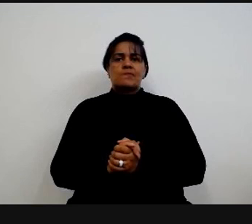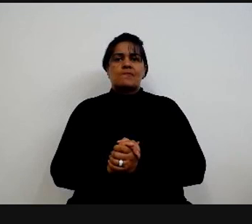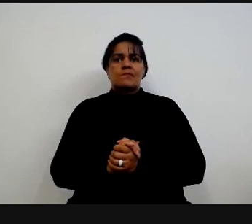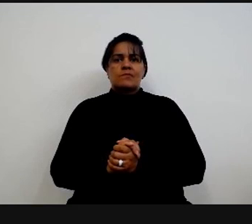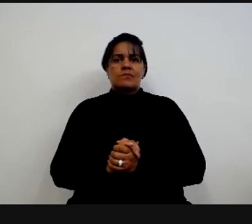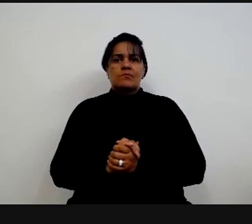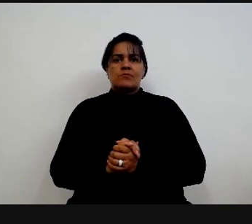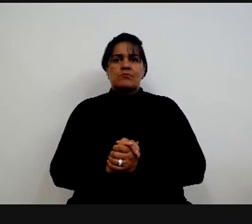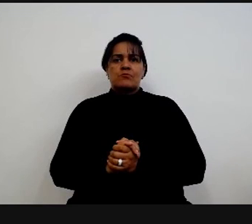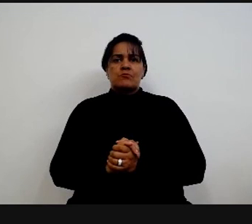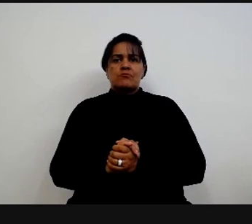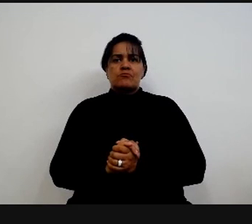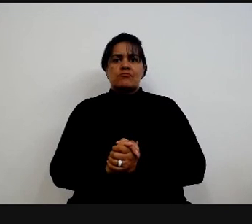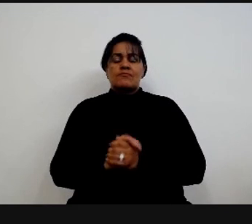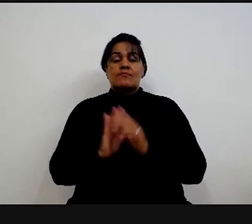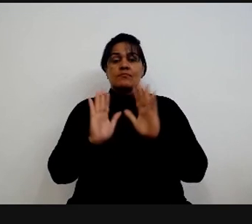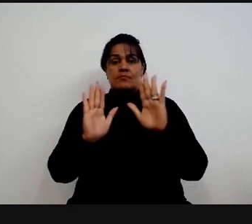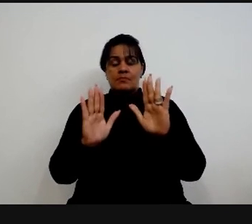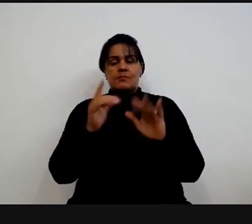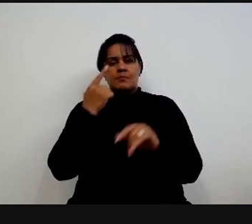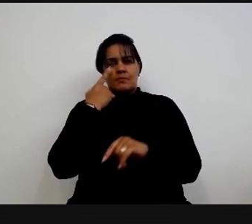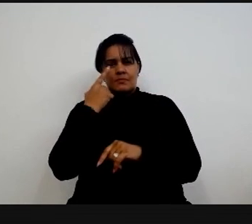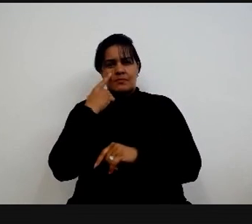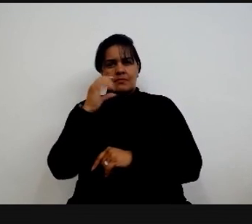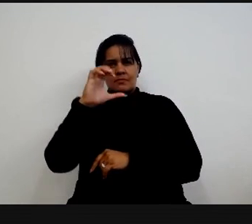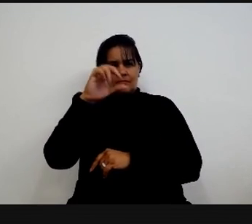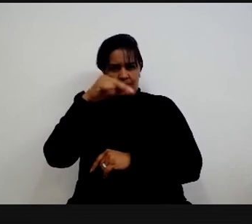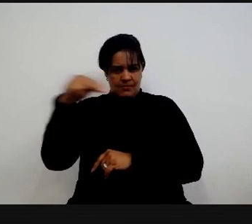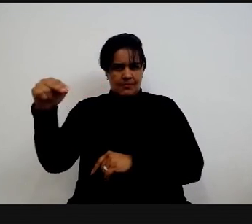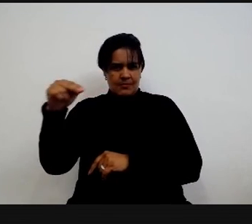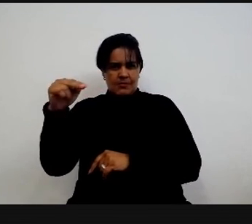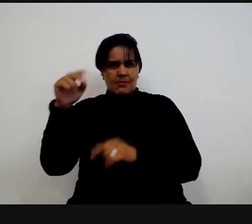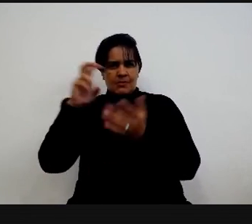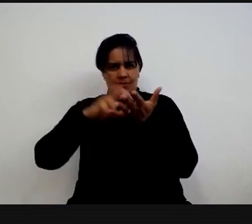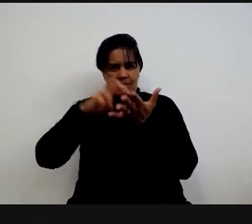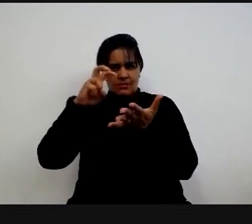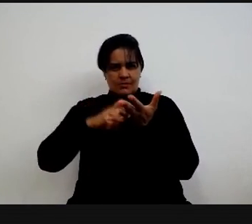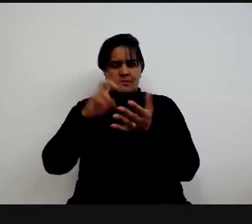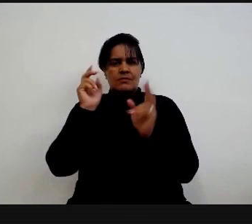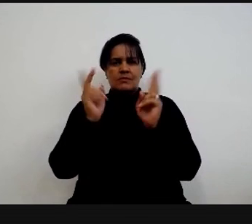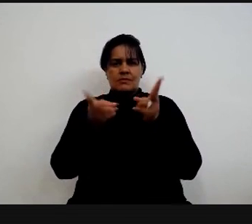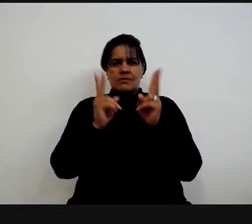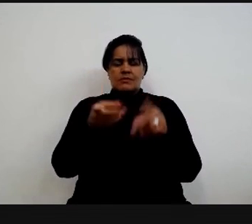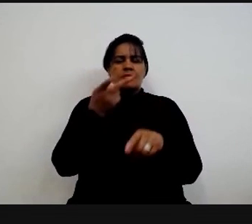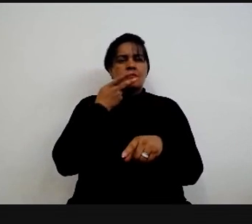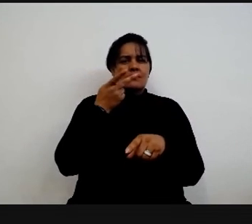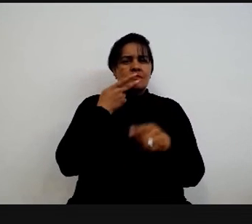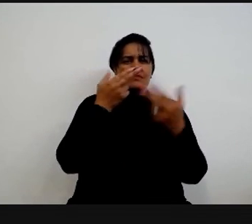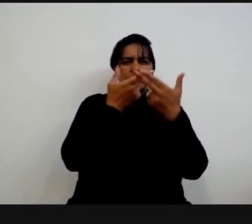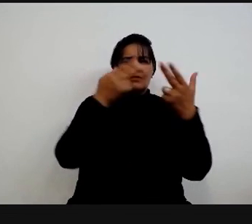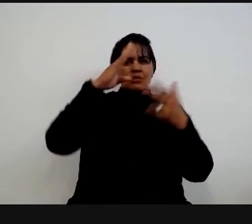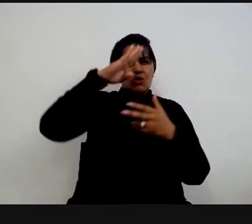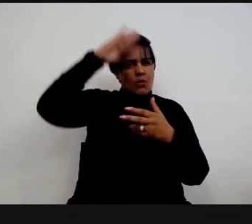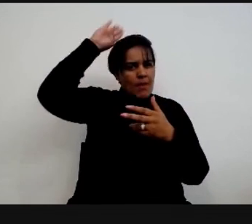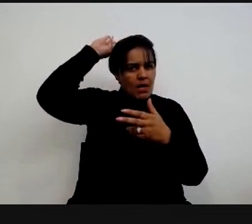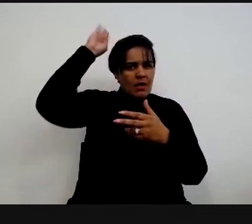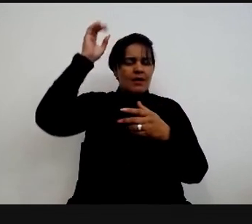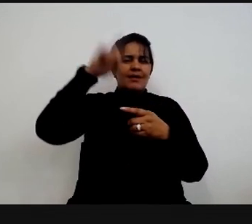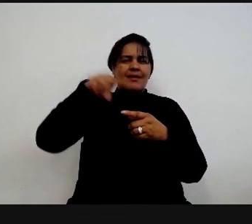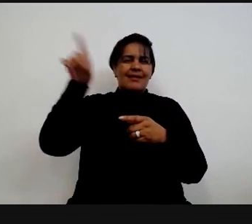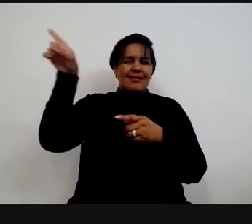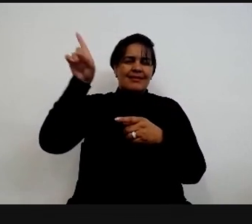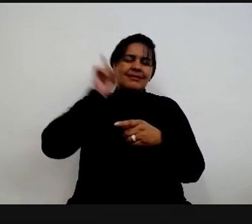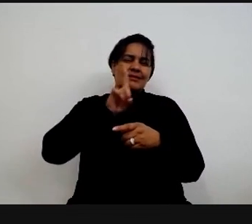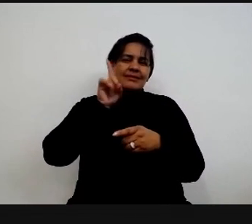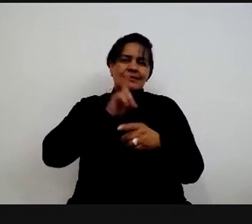você liga o CNN de manhã, toda hora eles estão falando dessas questões do Trump, de como estão